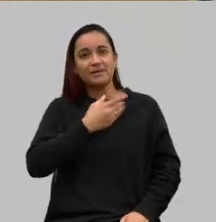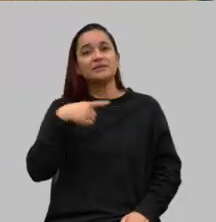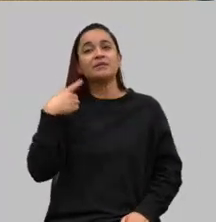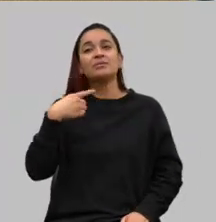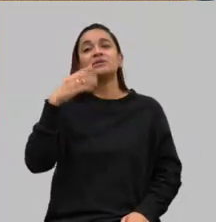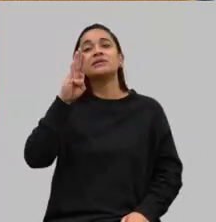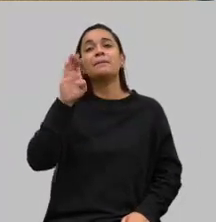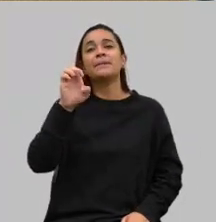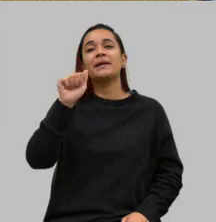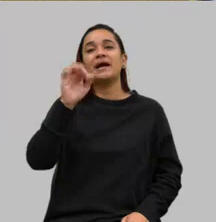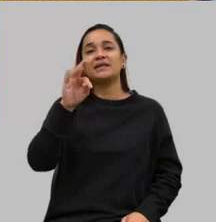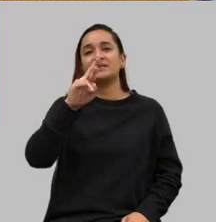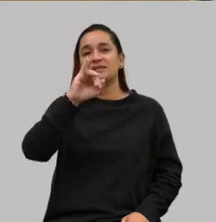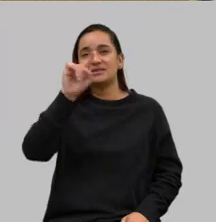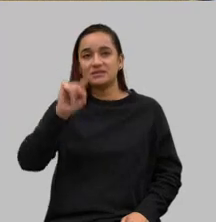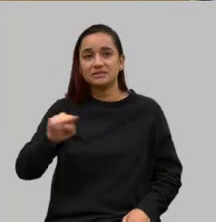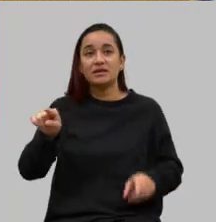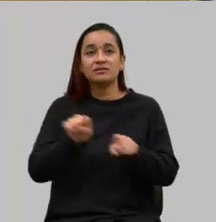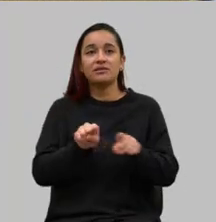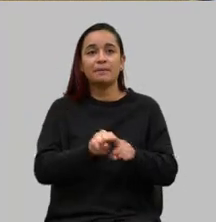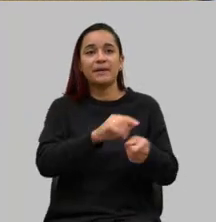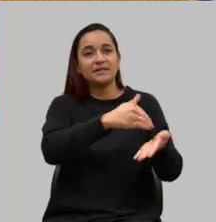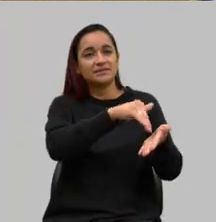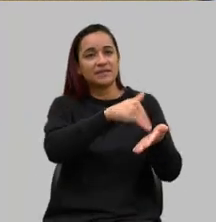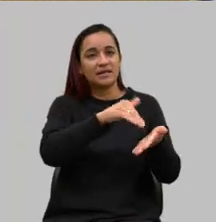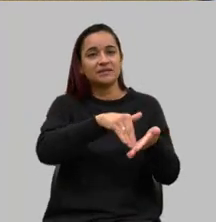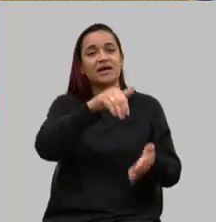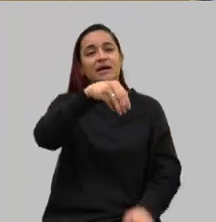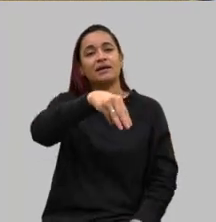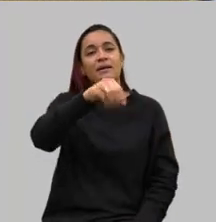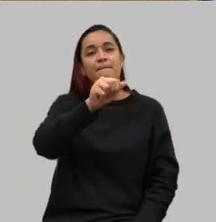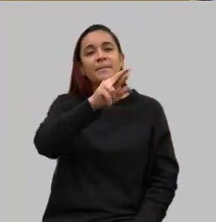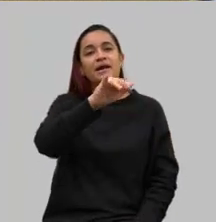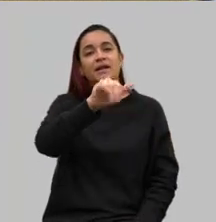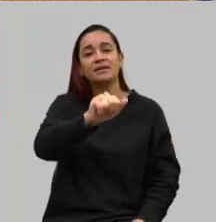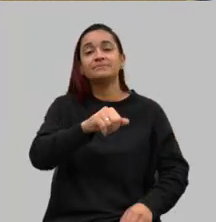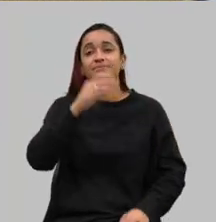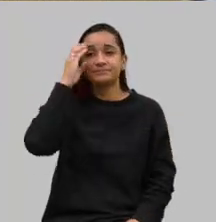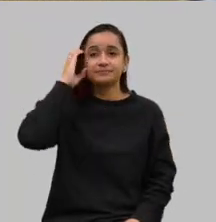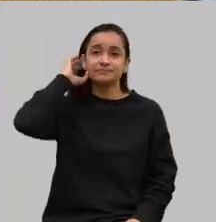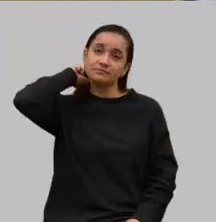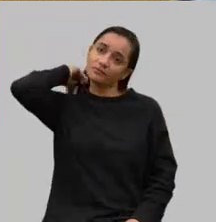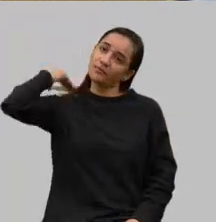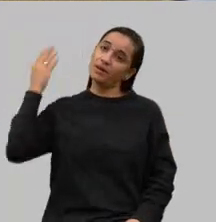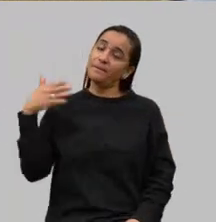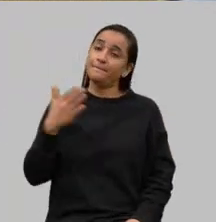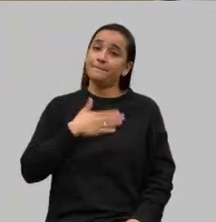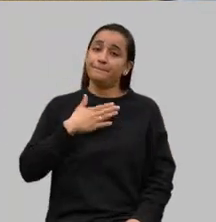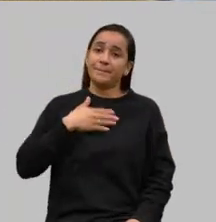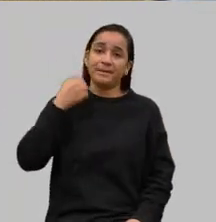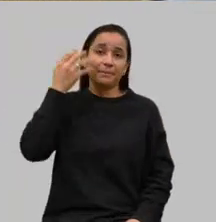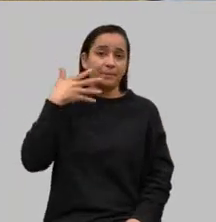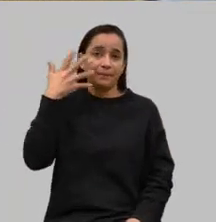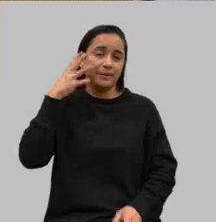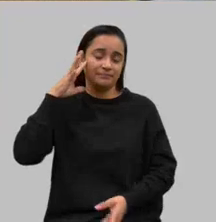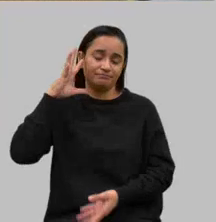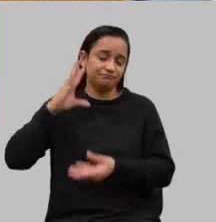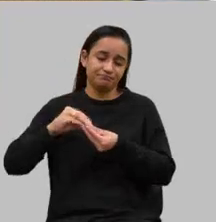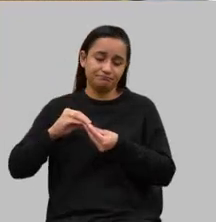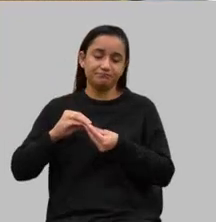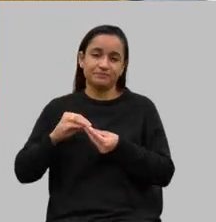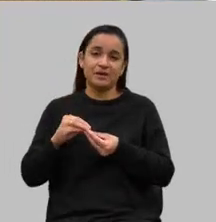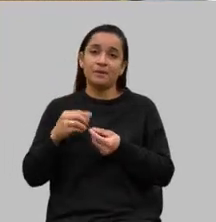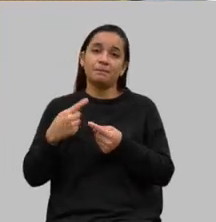cumprimentar a nossa secretária Marília e minha ponderação é só muito breve para